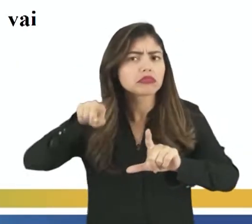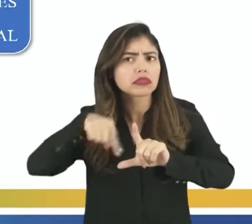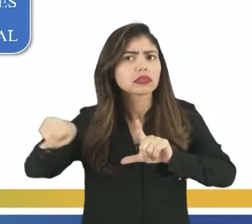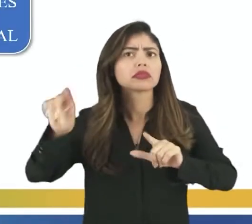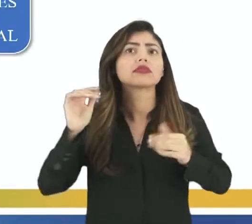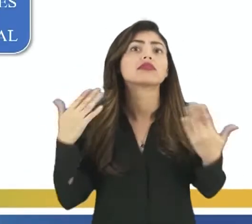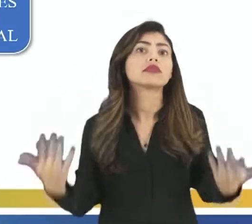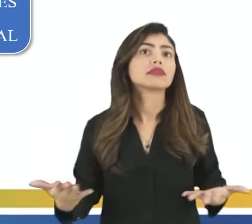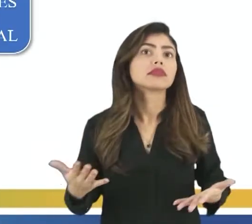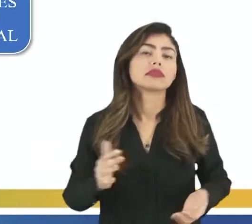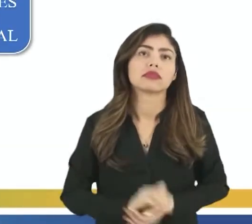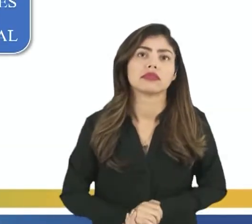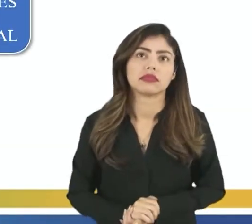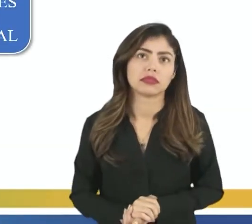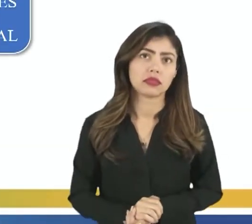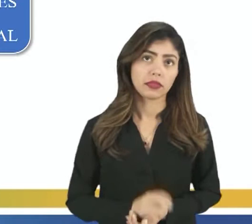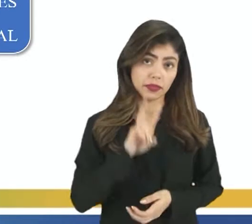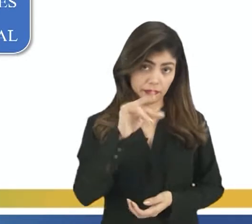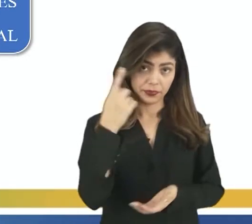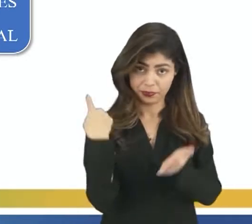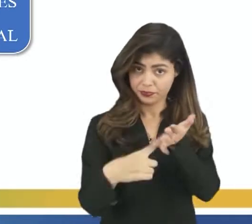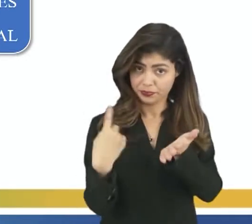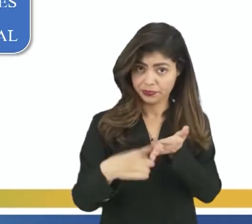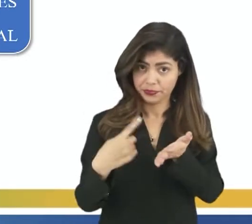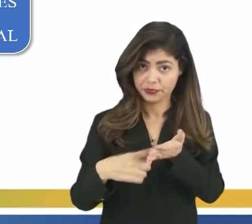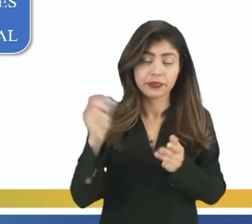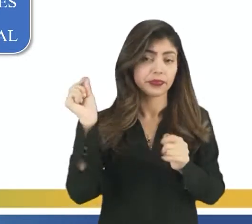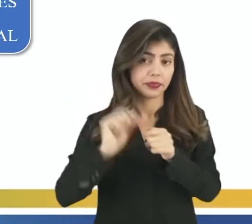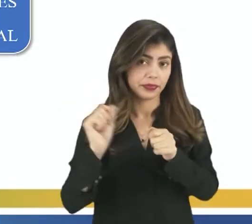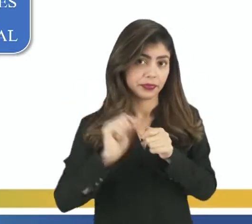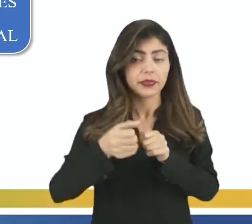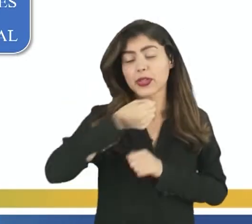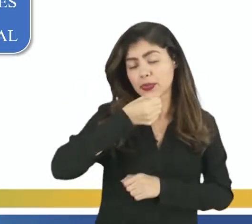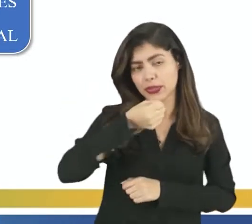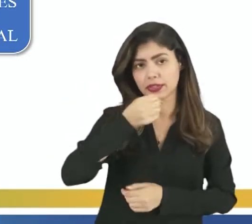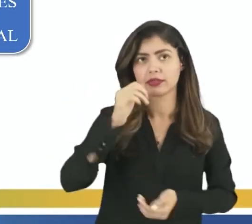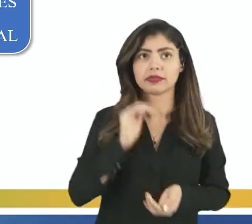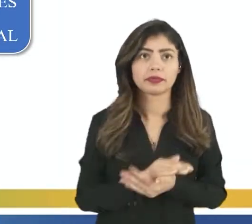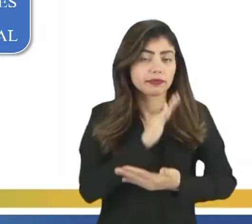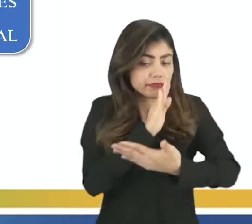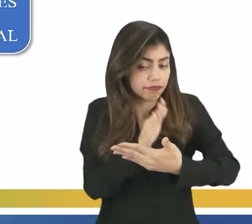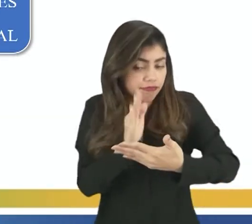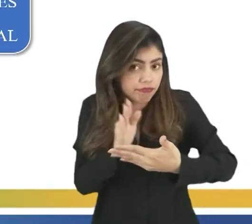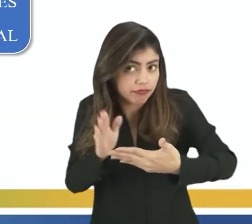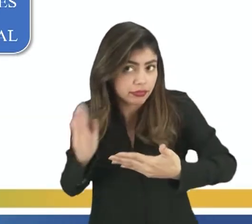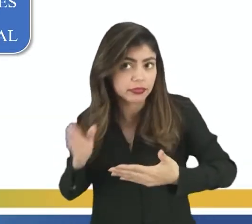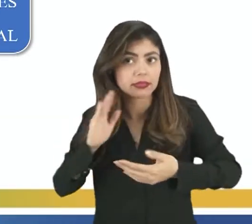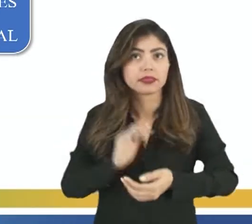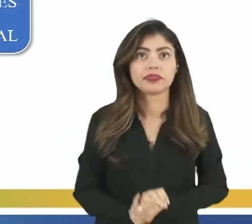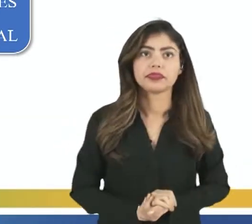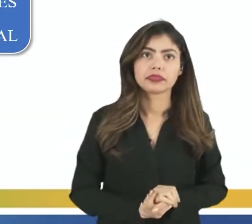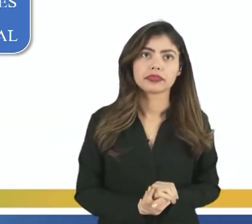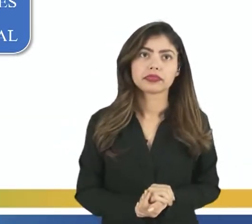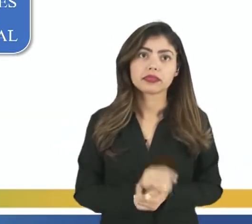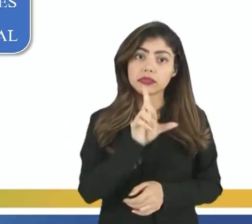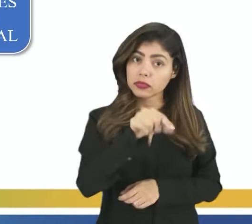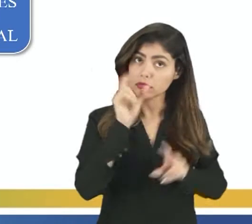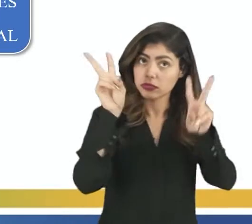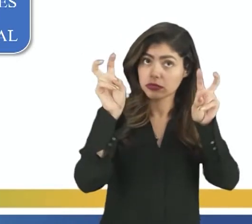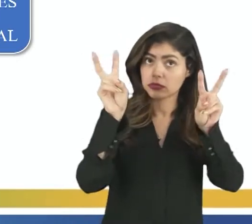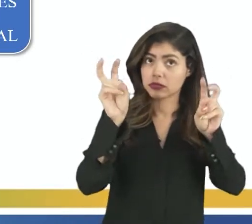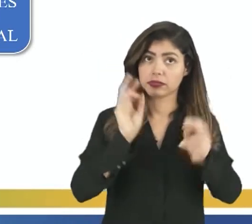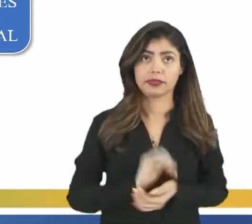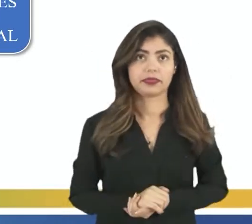circular? Aí nós temos as condições de produção dessa reportagem, os passos que a gente precisa ter. Escolher o